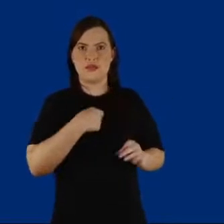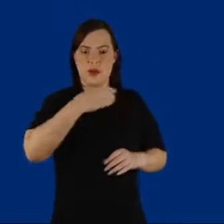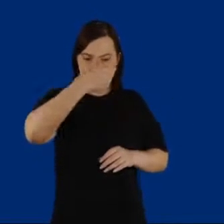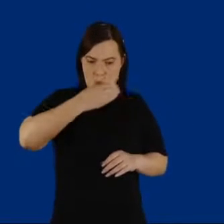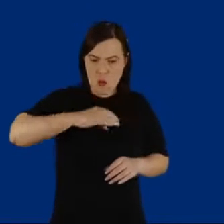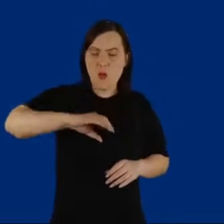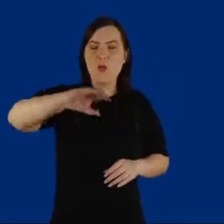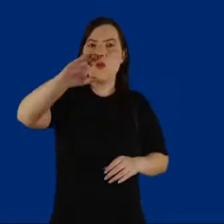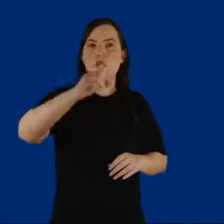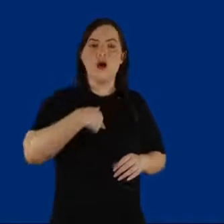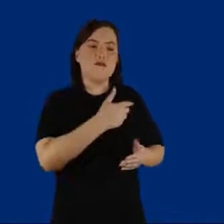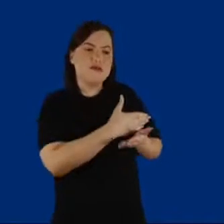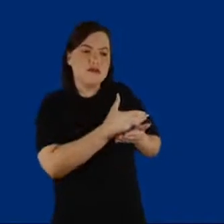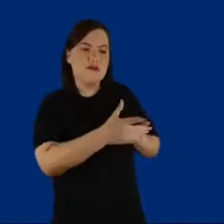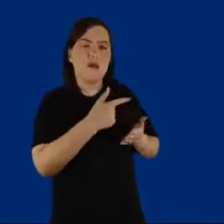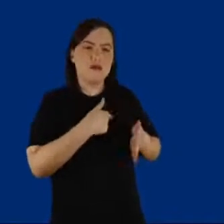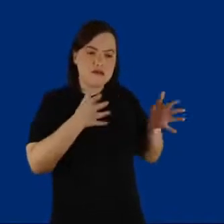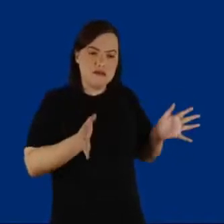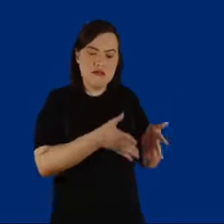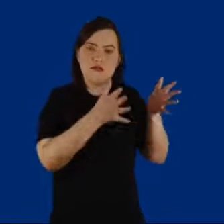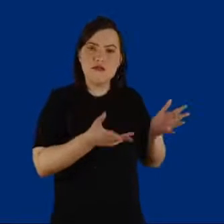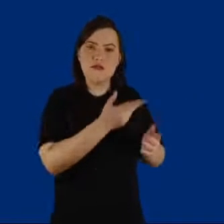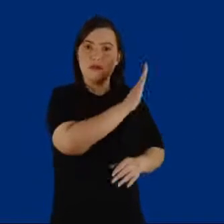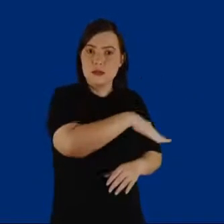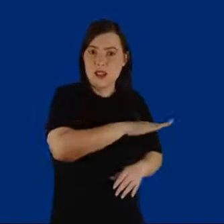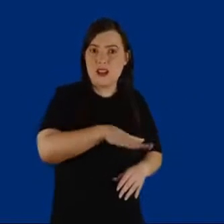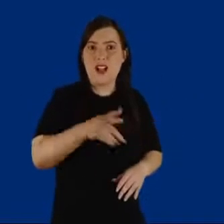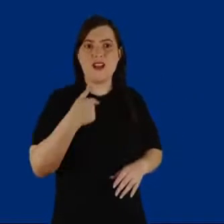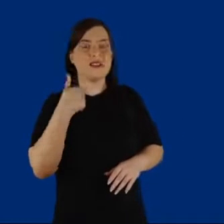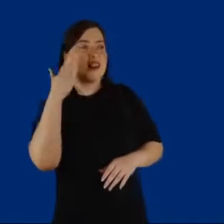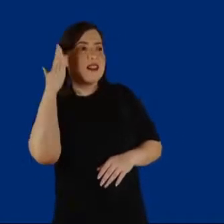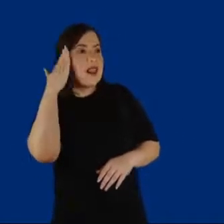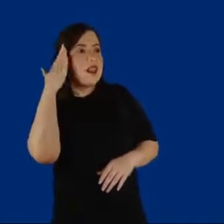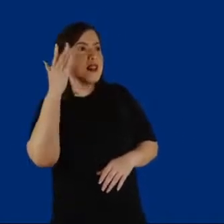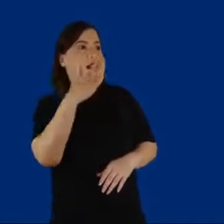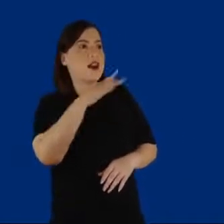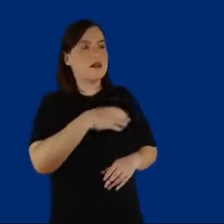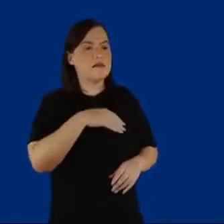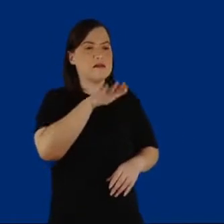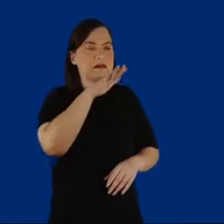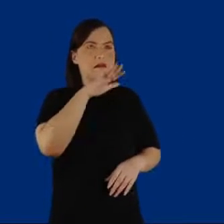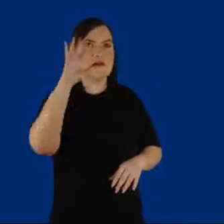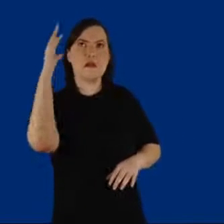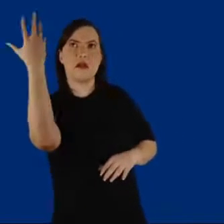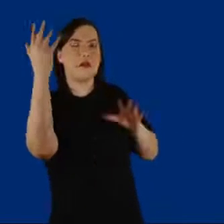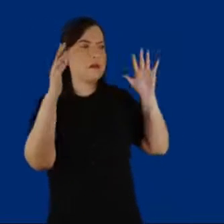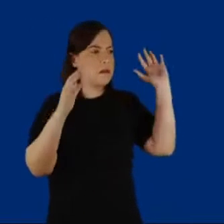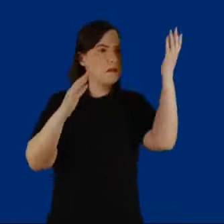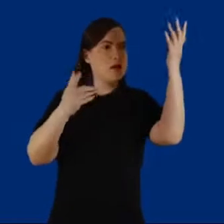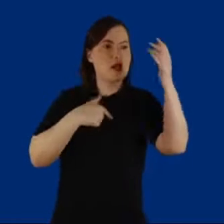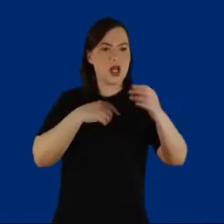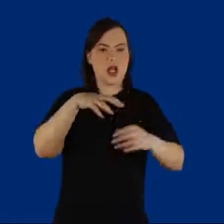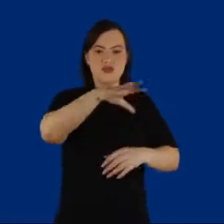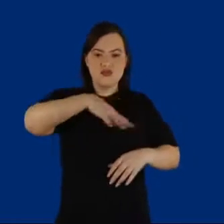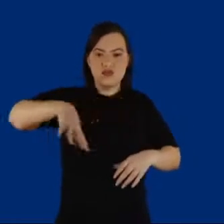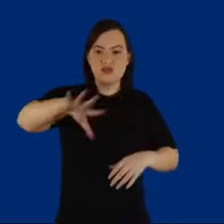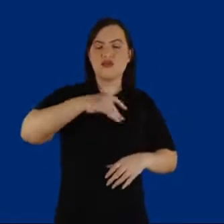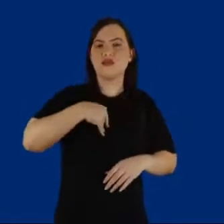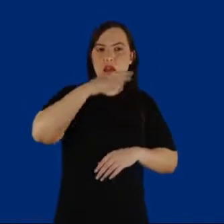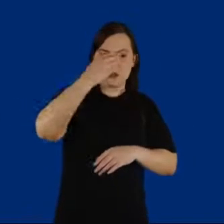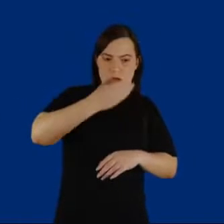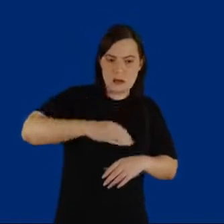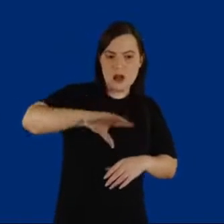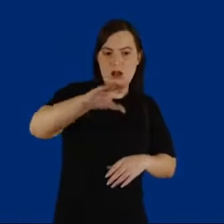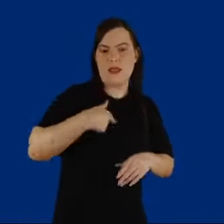Elefante, onde ela começou a engajar as crianças para entender o meio ambiente e os elefantes e a